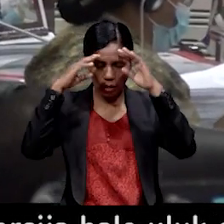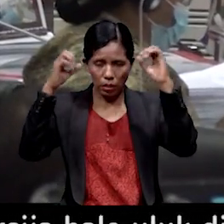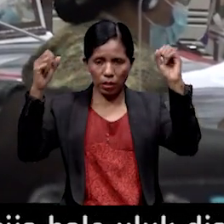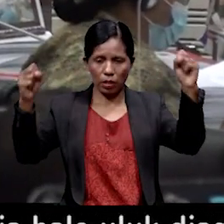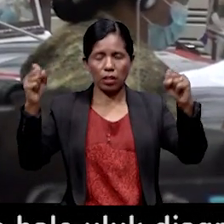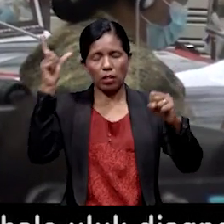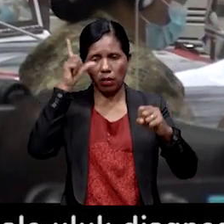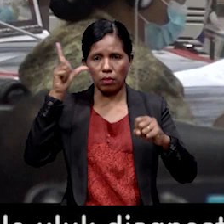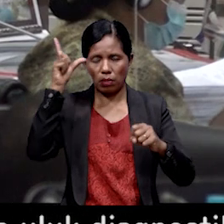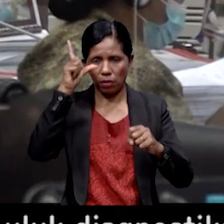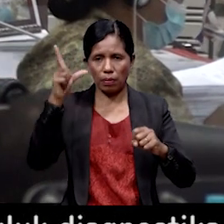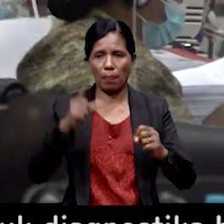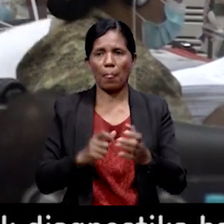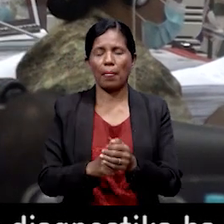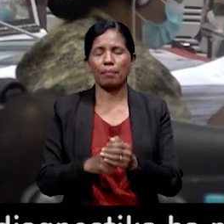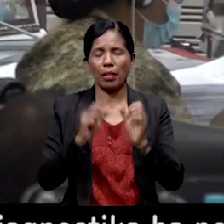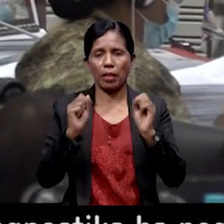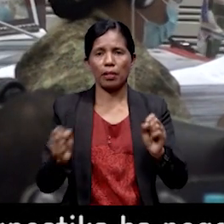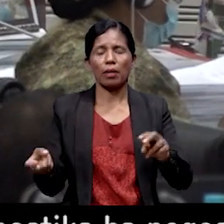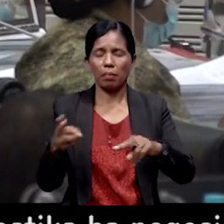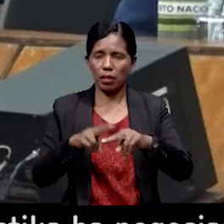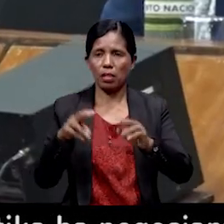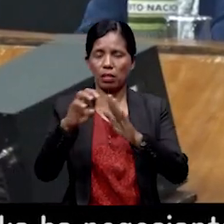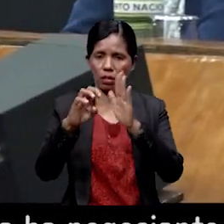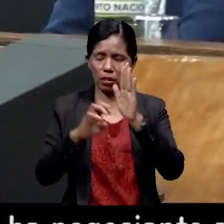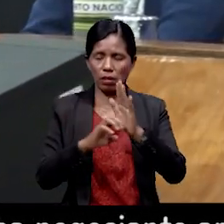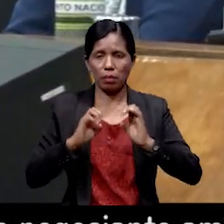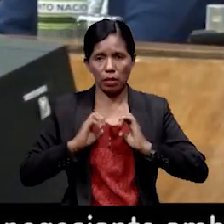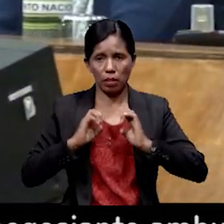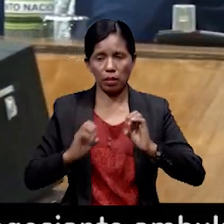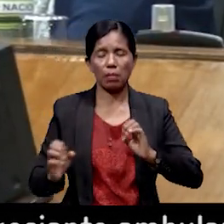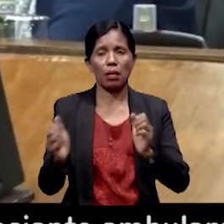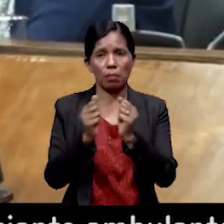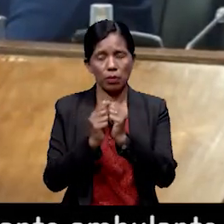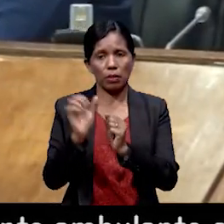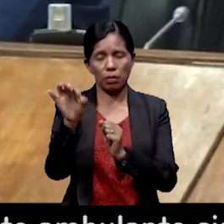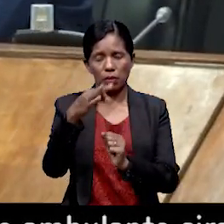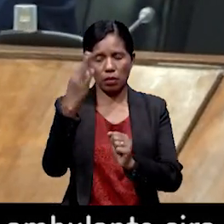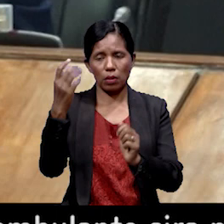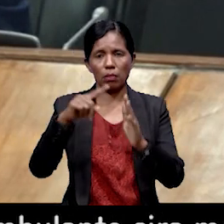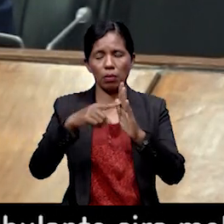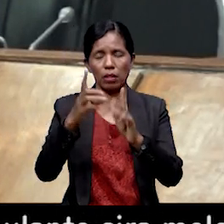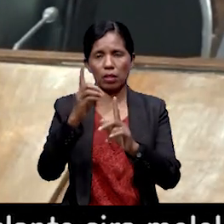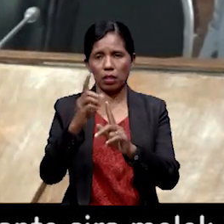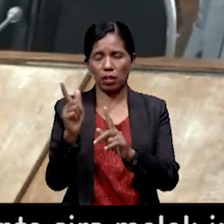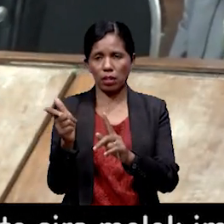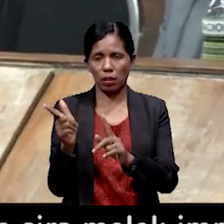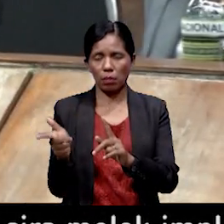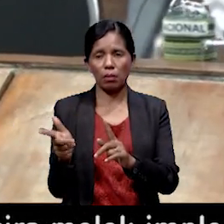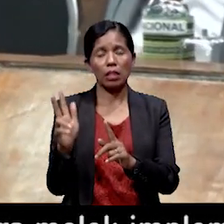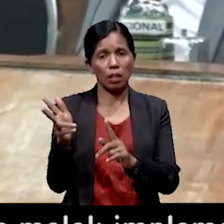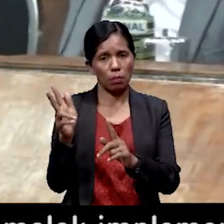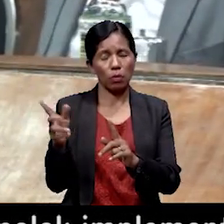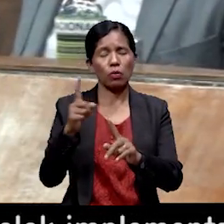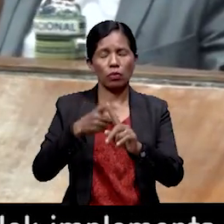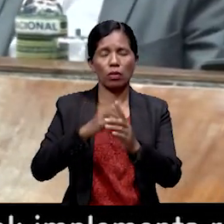Francisco Guterres Luolo a ture nova estado de emergência para la sanulo recensia, hauho si loron tolo nulo fulano outubro,